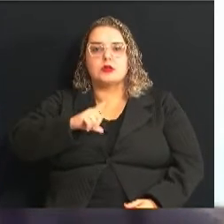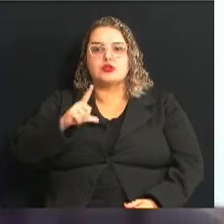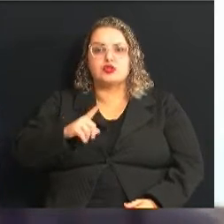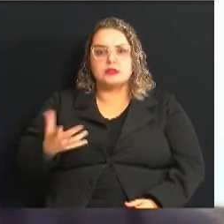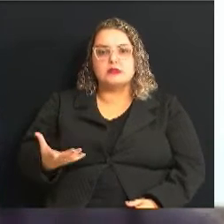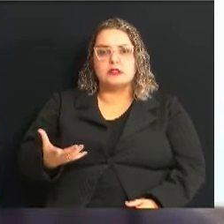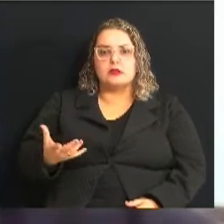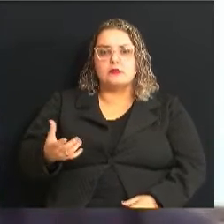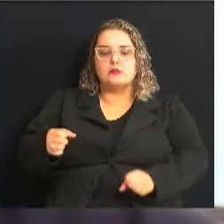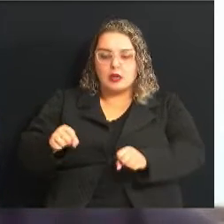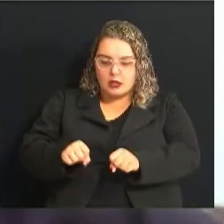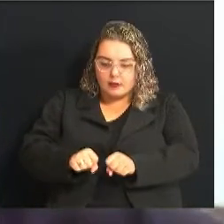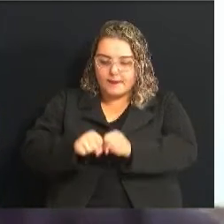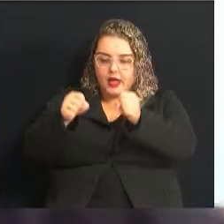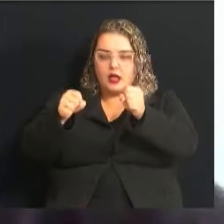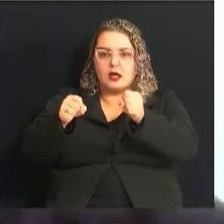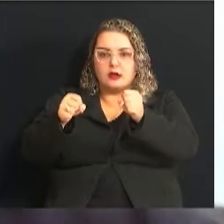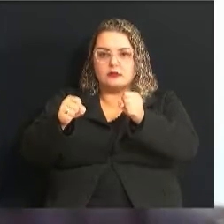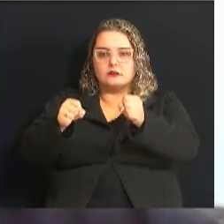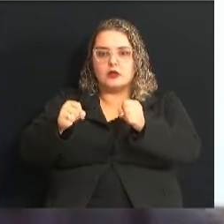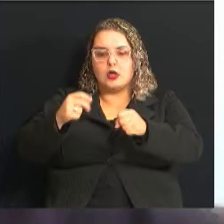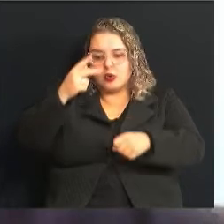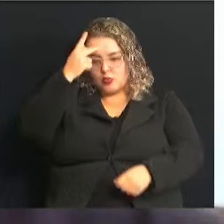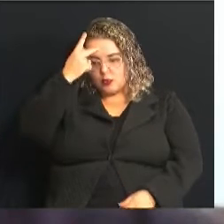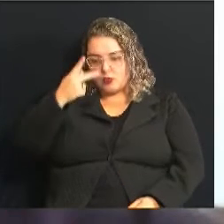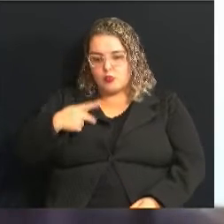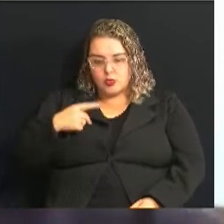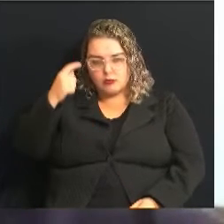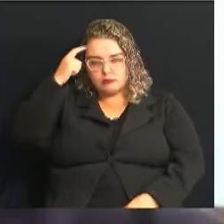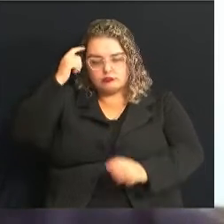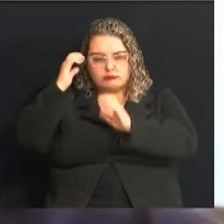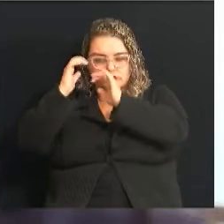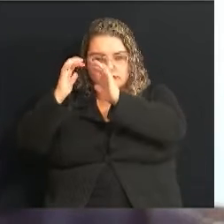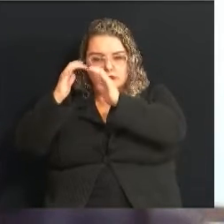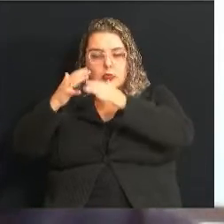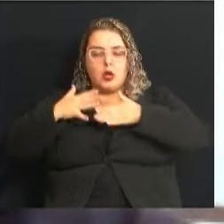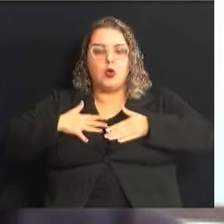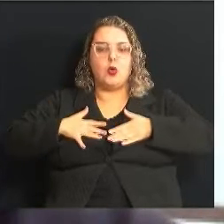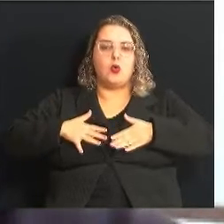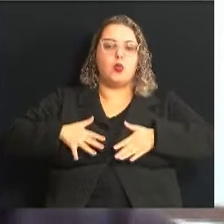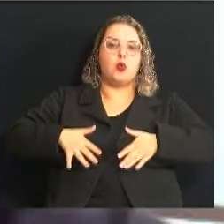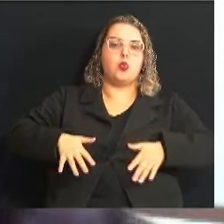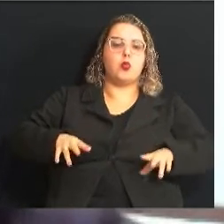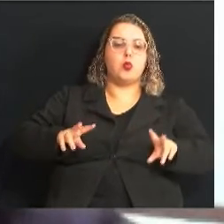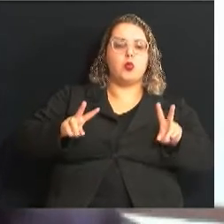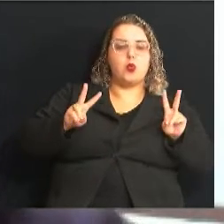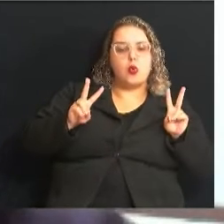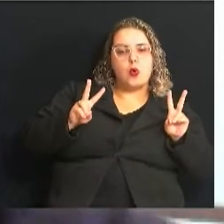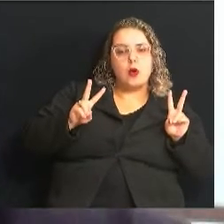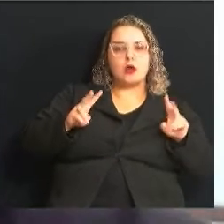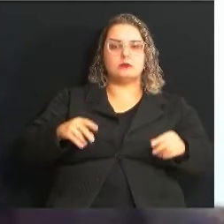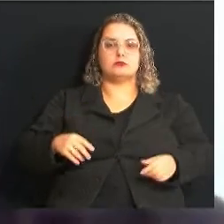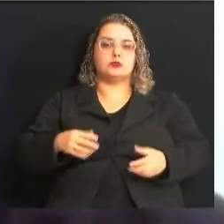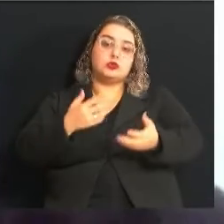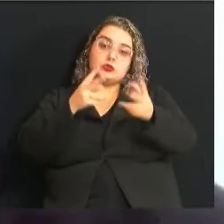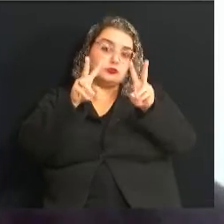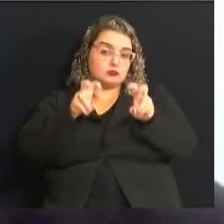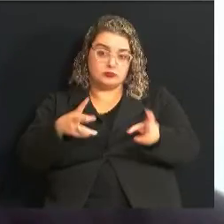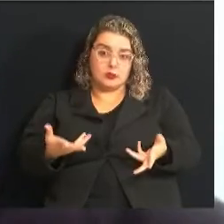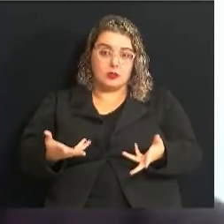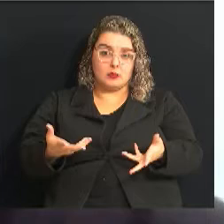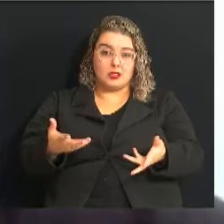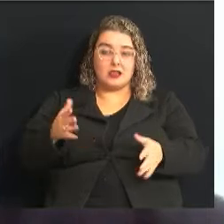quebra, né, para que o próprio organismo, o próprio cérebro acabe descansando um pouquinho de um tema que às vezes o candidato tem um pouco